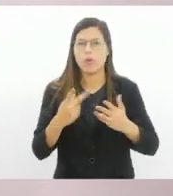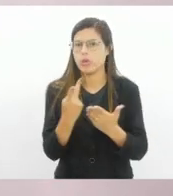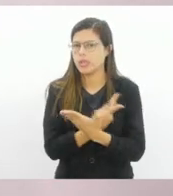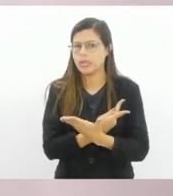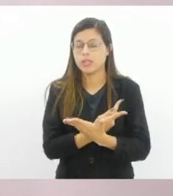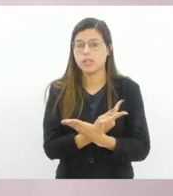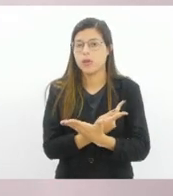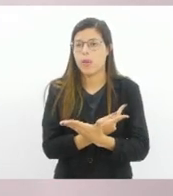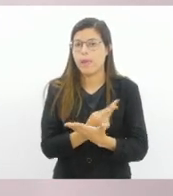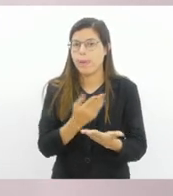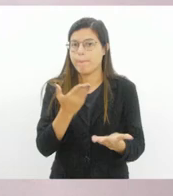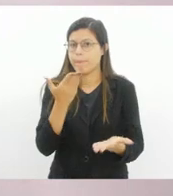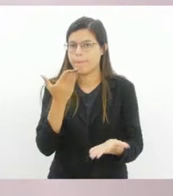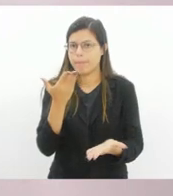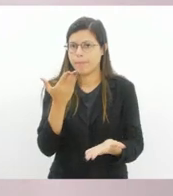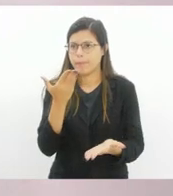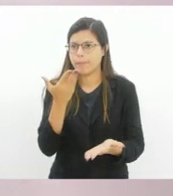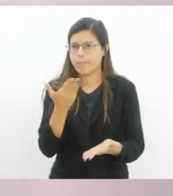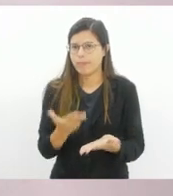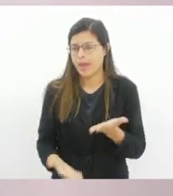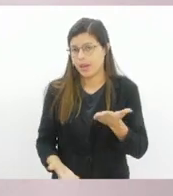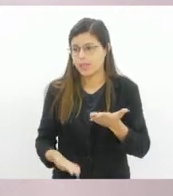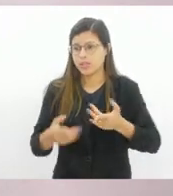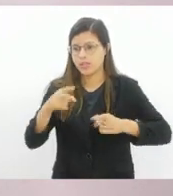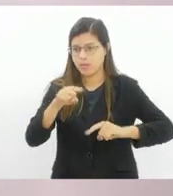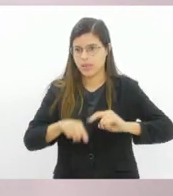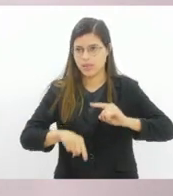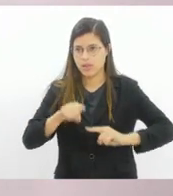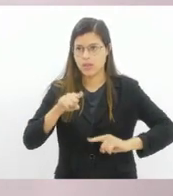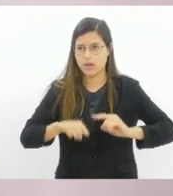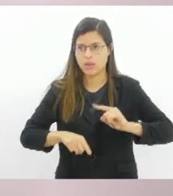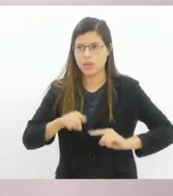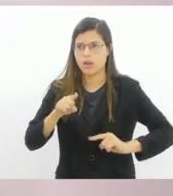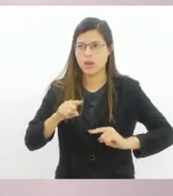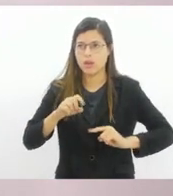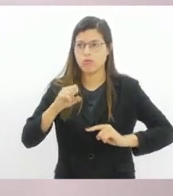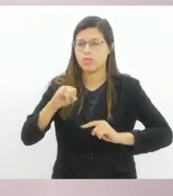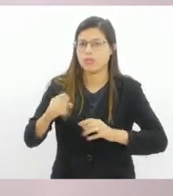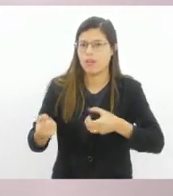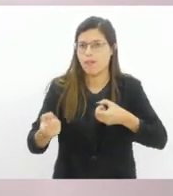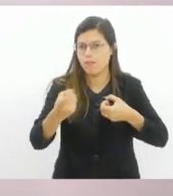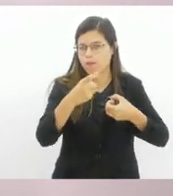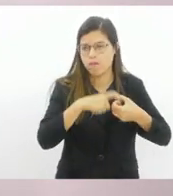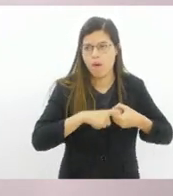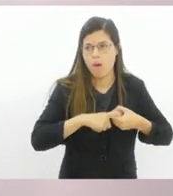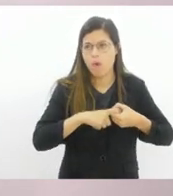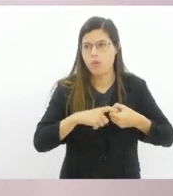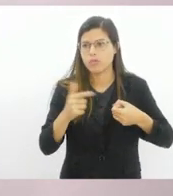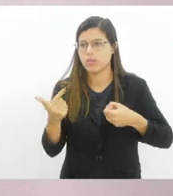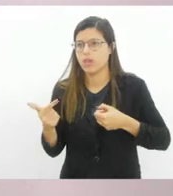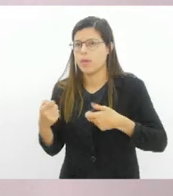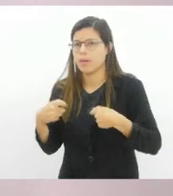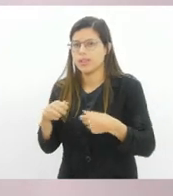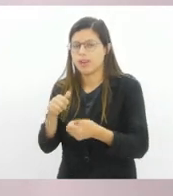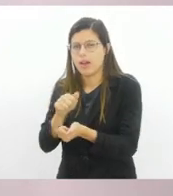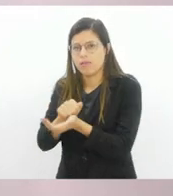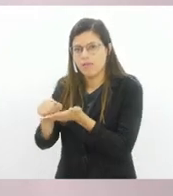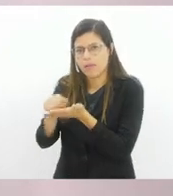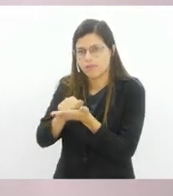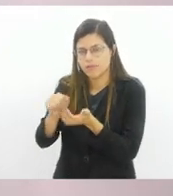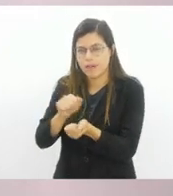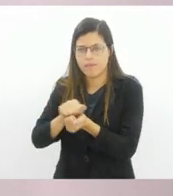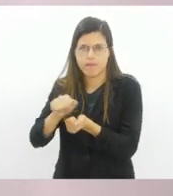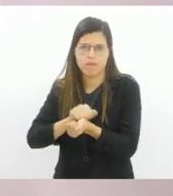ela perde esse material. Então, se ela volta e ela não entende se ela tem que lavar a roupa, se não tem que lavar a